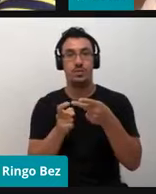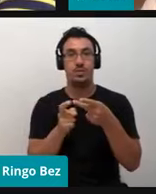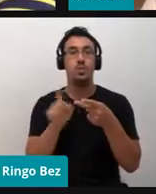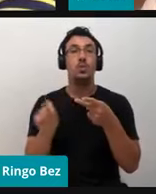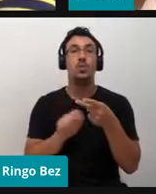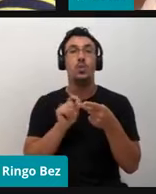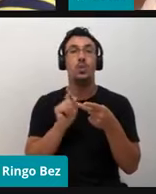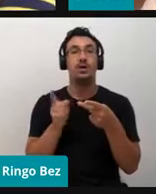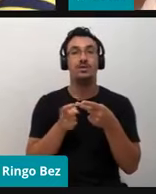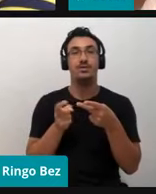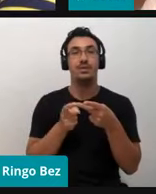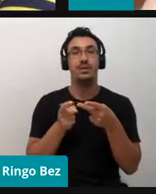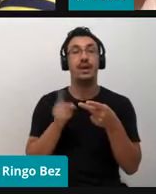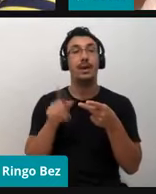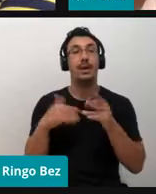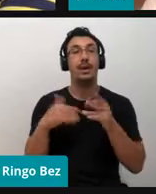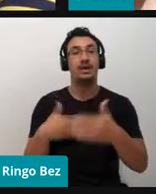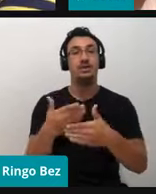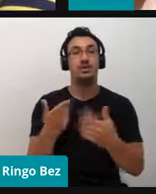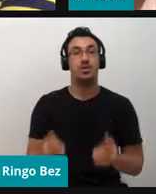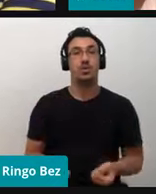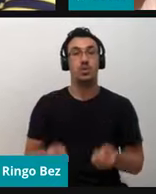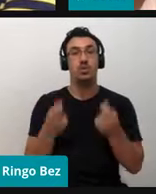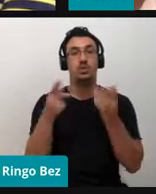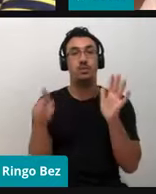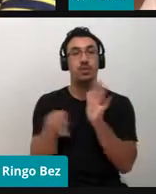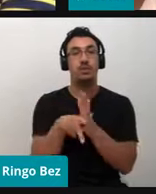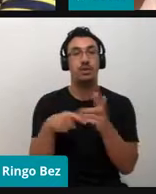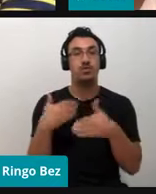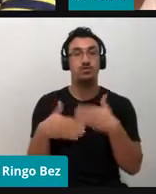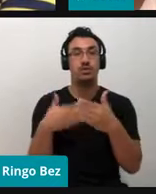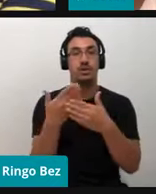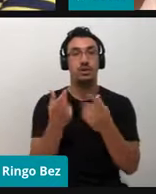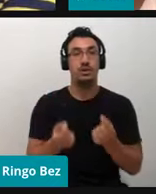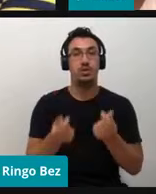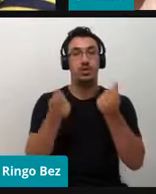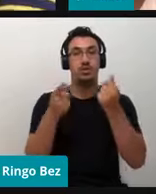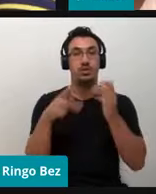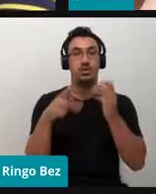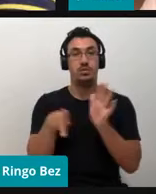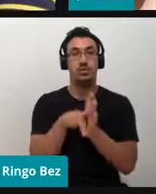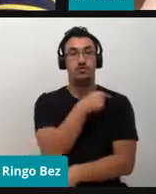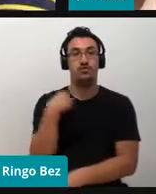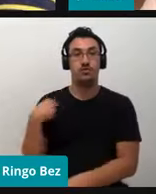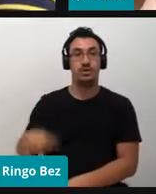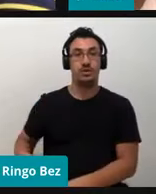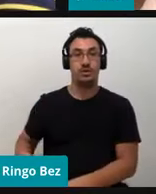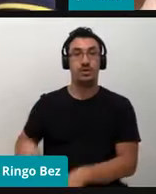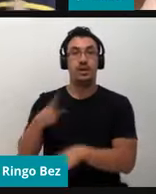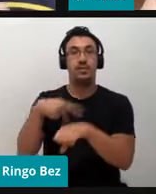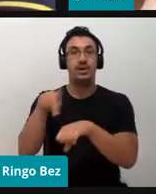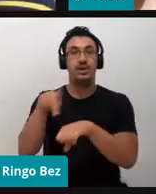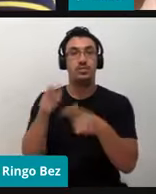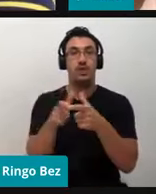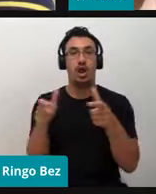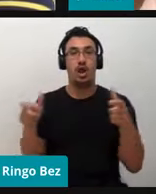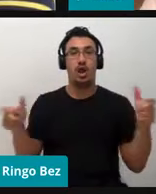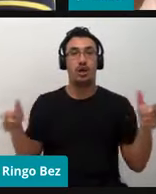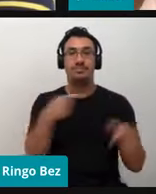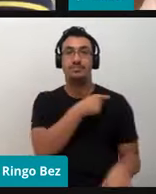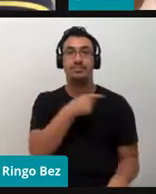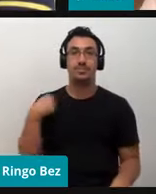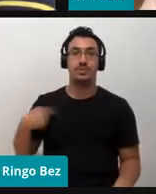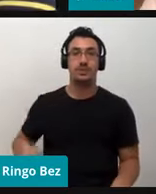do avanço econômico e o crescimento econômico da China. A China é o país que mais cresce, é o maior PIB